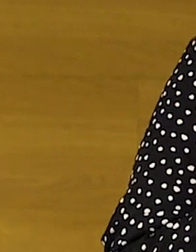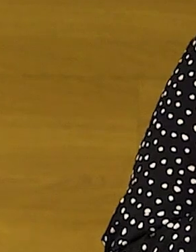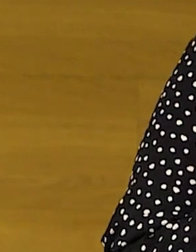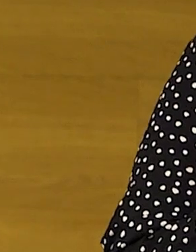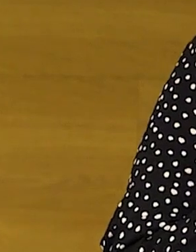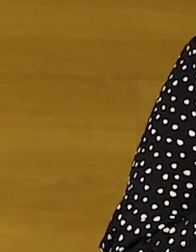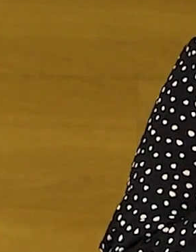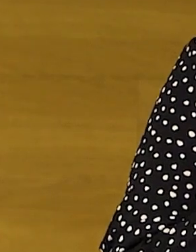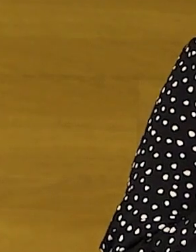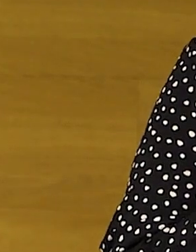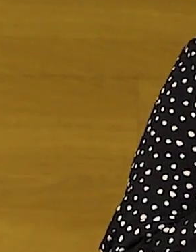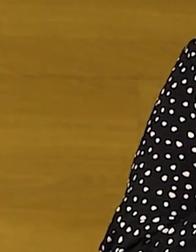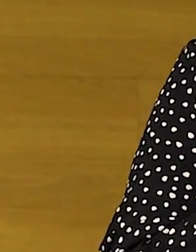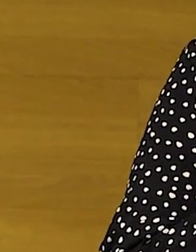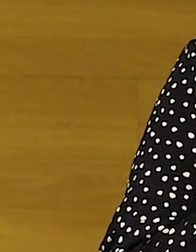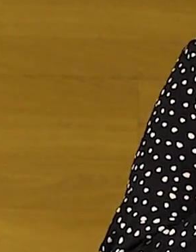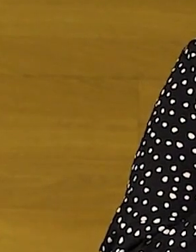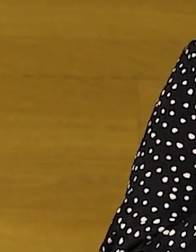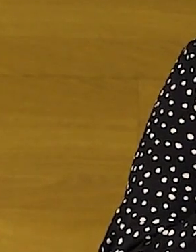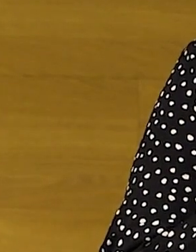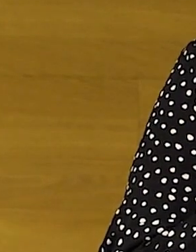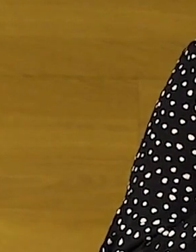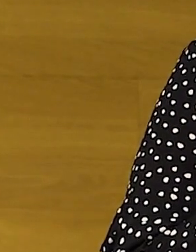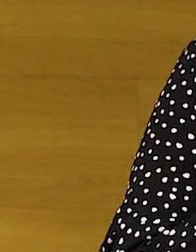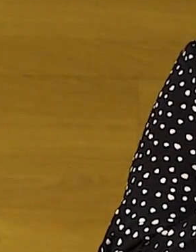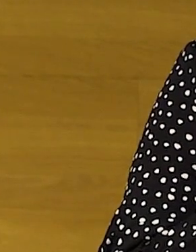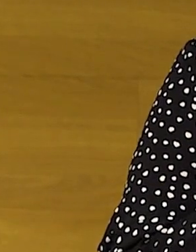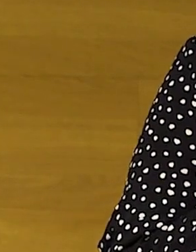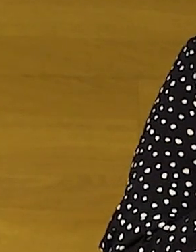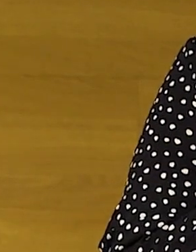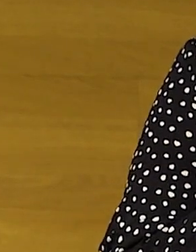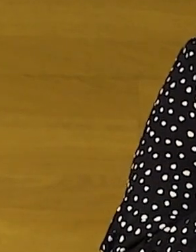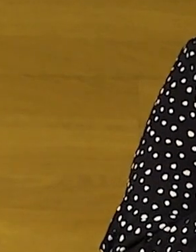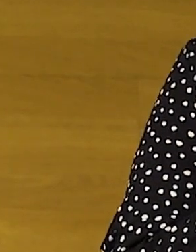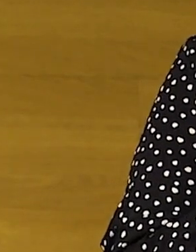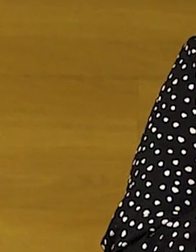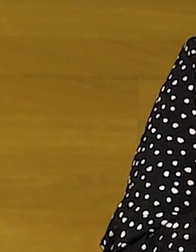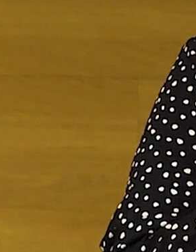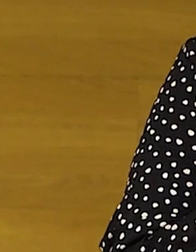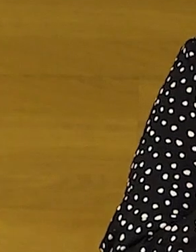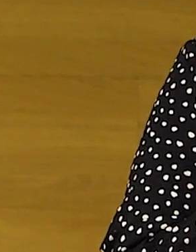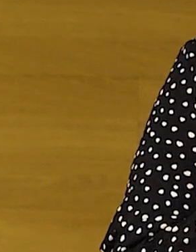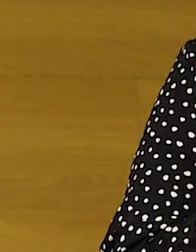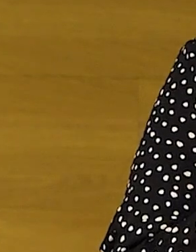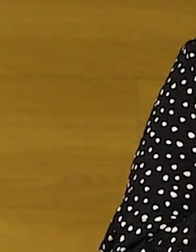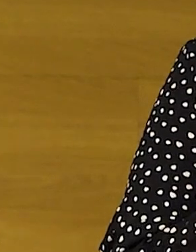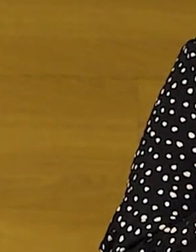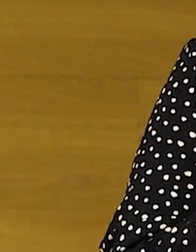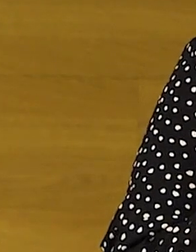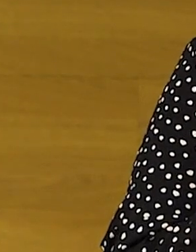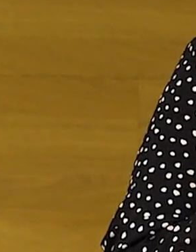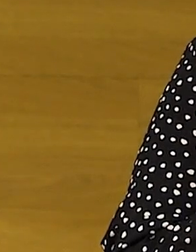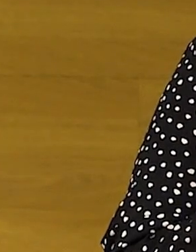aí, conforme eu ia trabalhando, eu escrevi esse livro bem no período ali, pandemia, né, e auge ali do